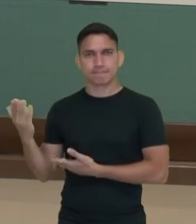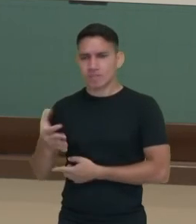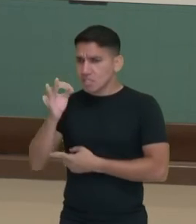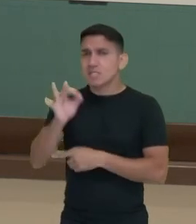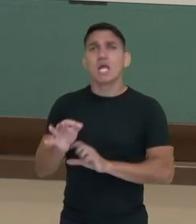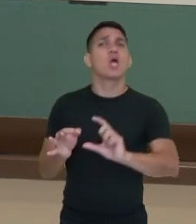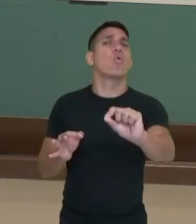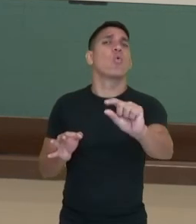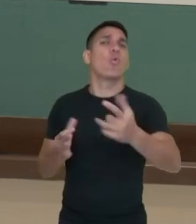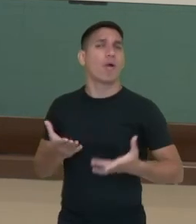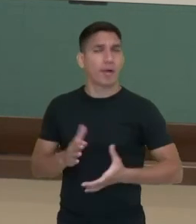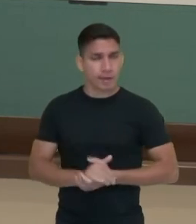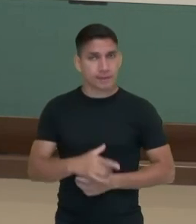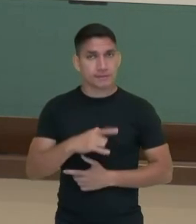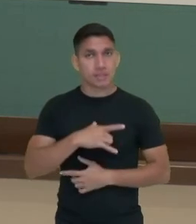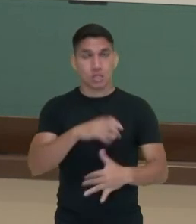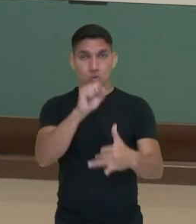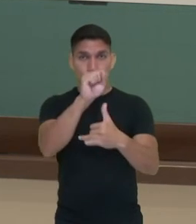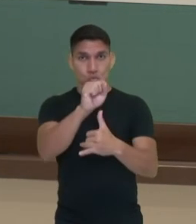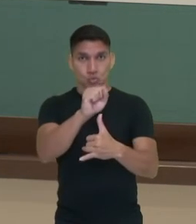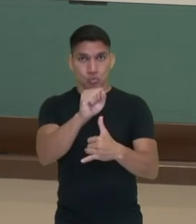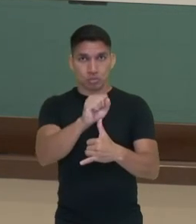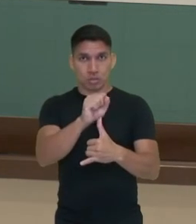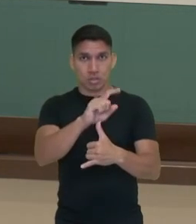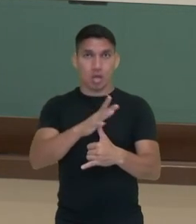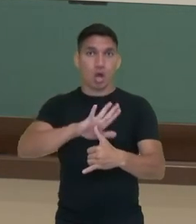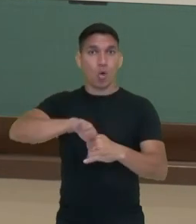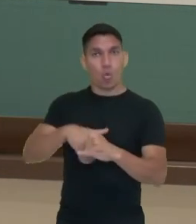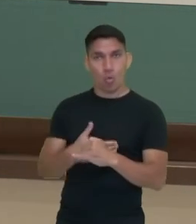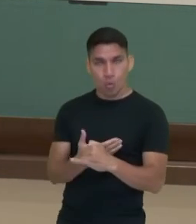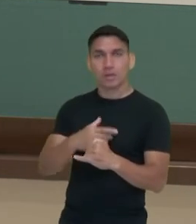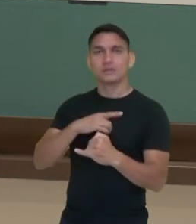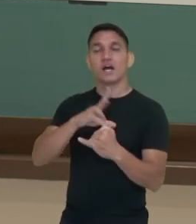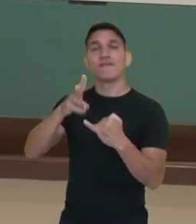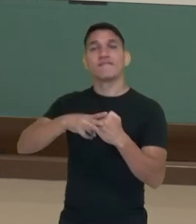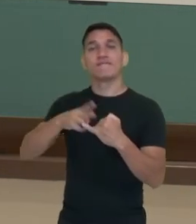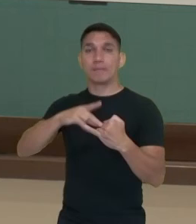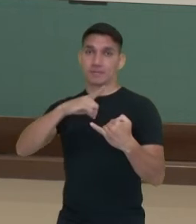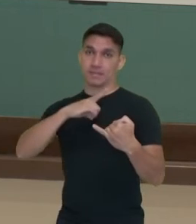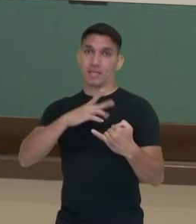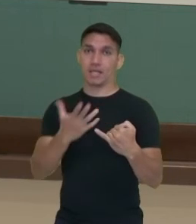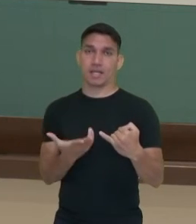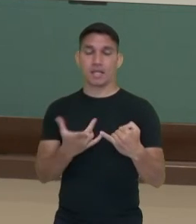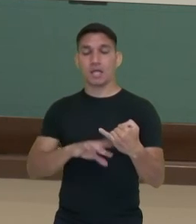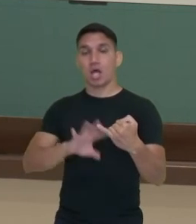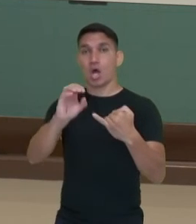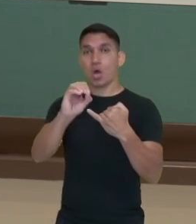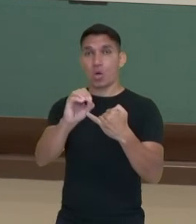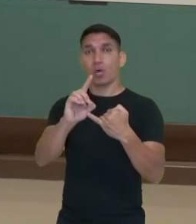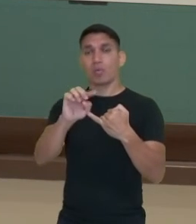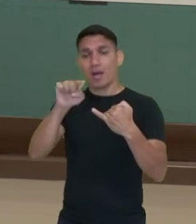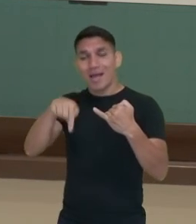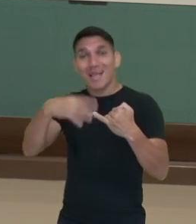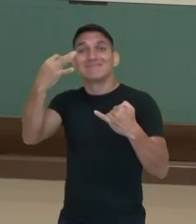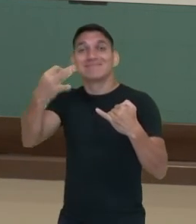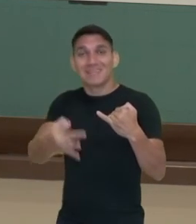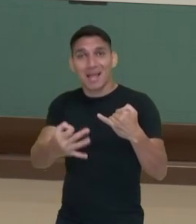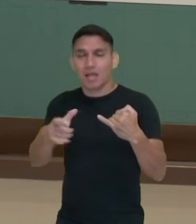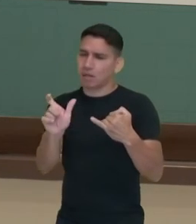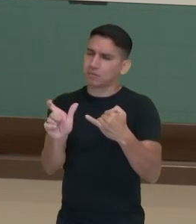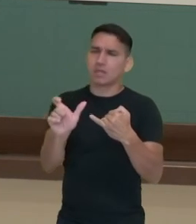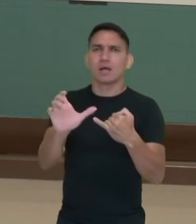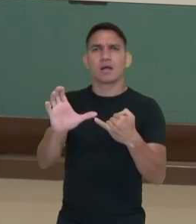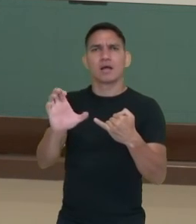de que nós temos um sujeito oculto, o verbo tenha e o objeto do verbo que é a palavra certeza, o nome